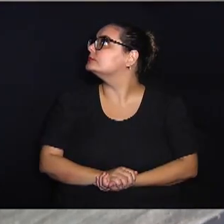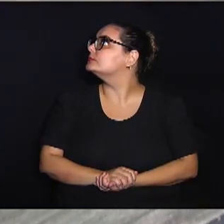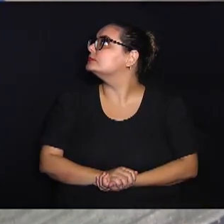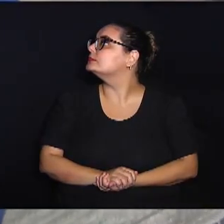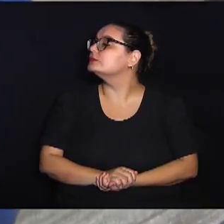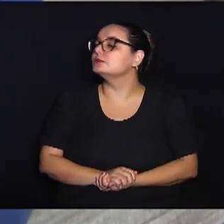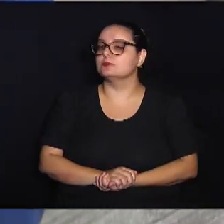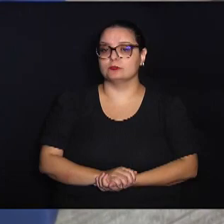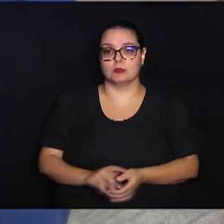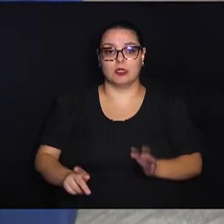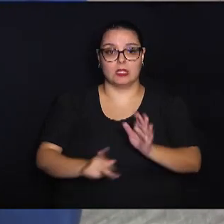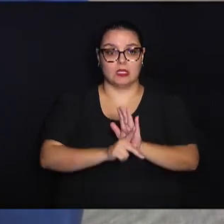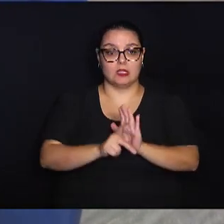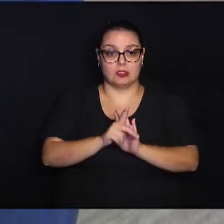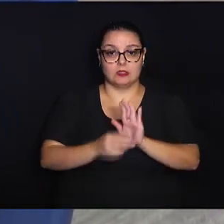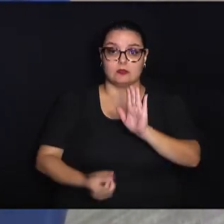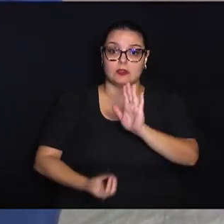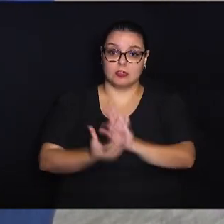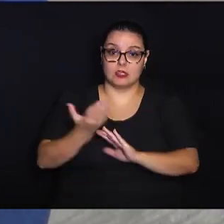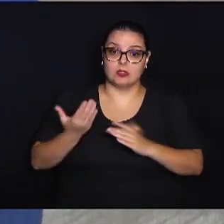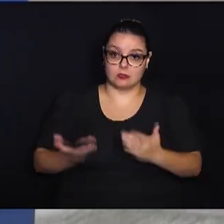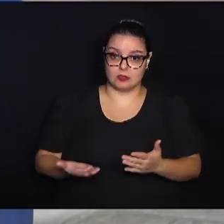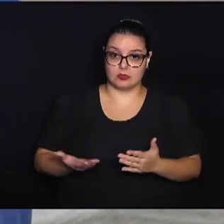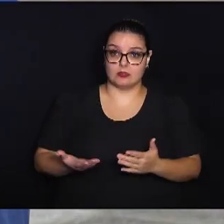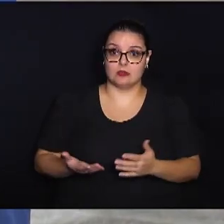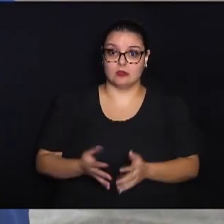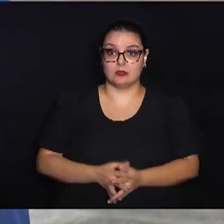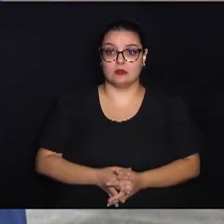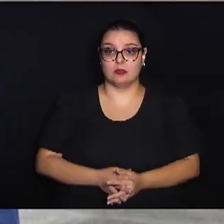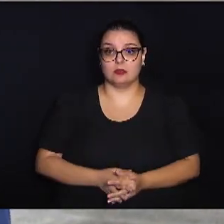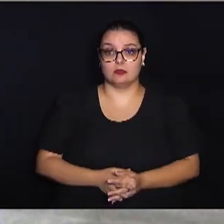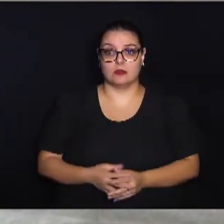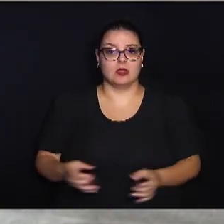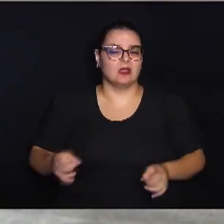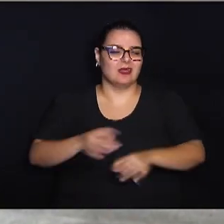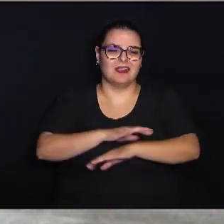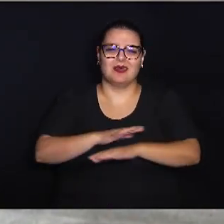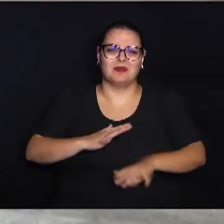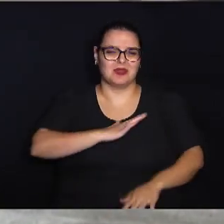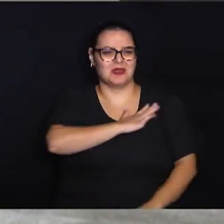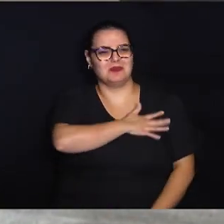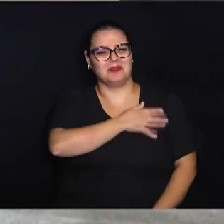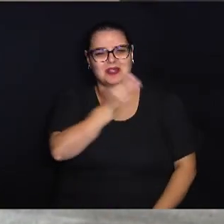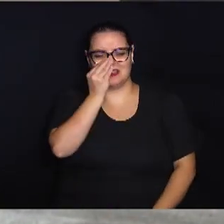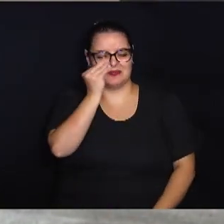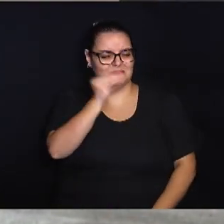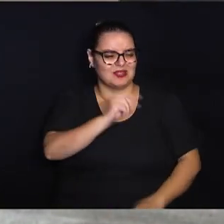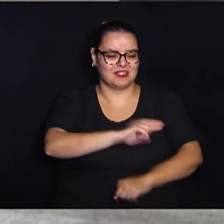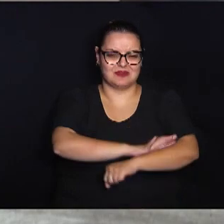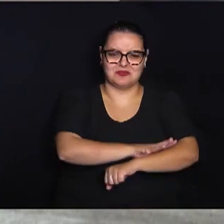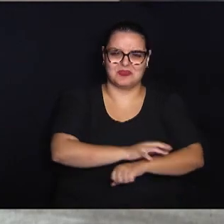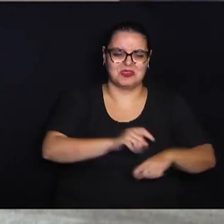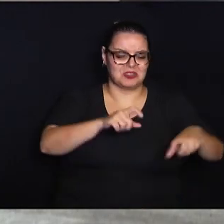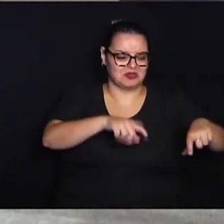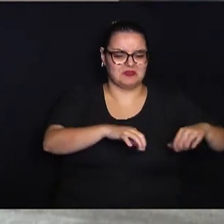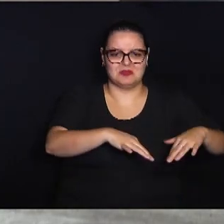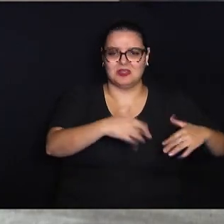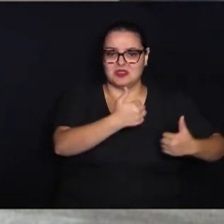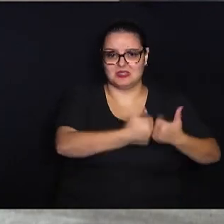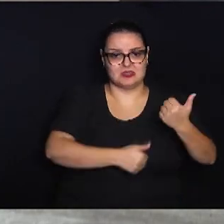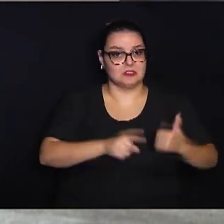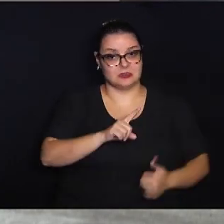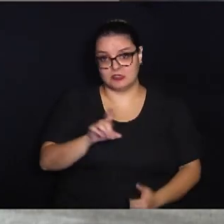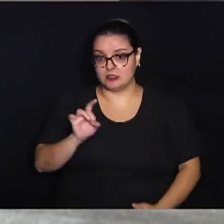Esse projeto eu criei para que caba esse preconceito em campo de futebol, não